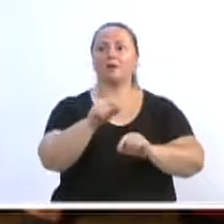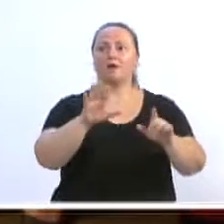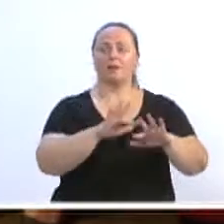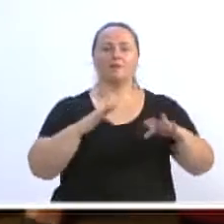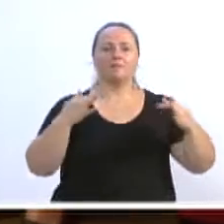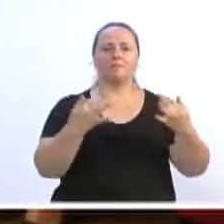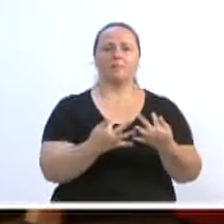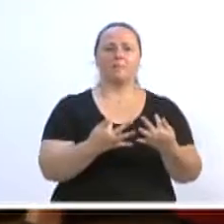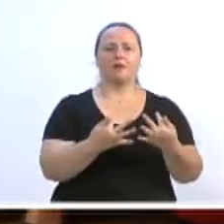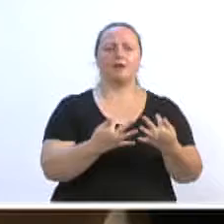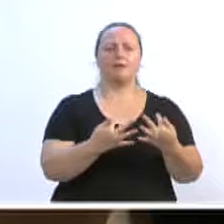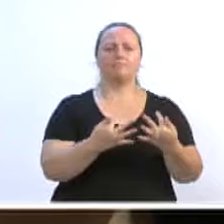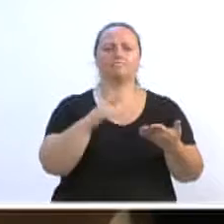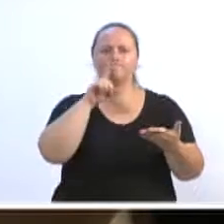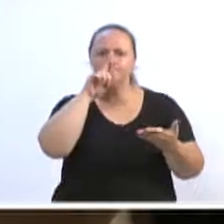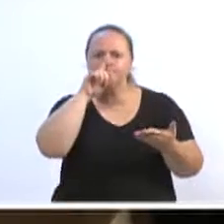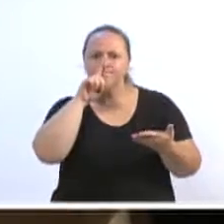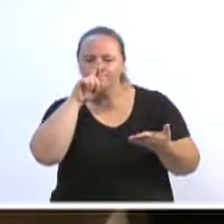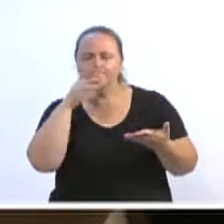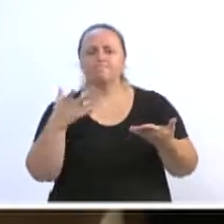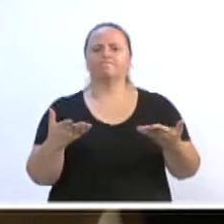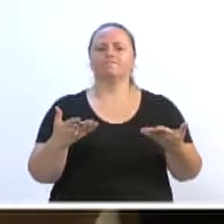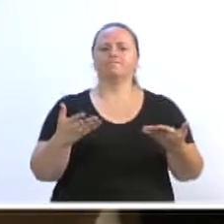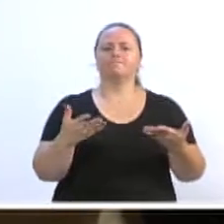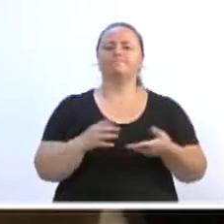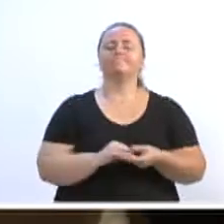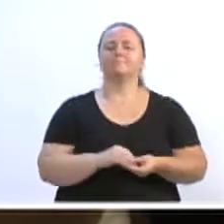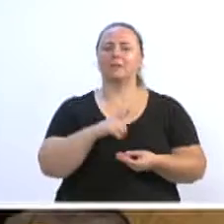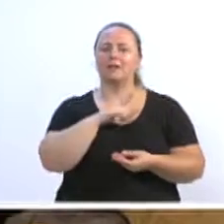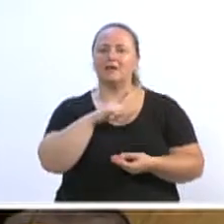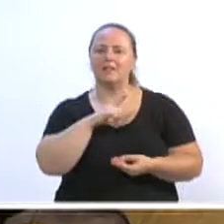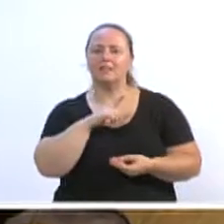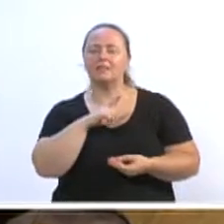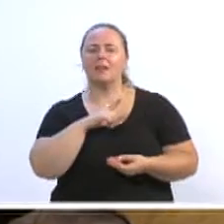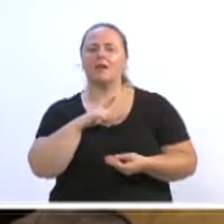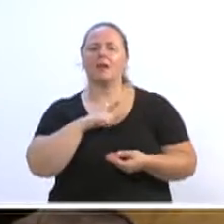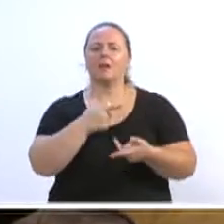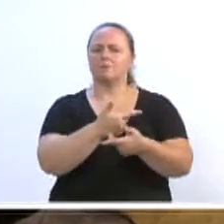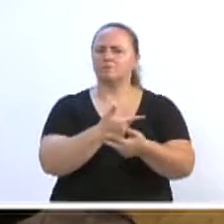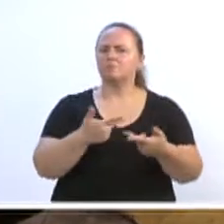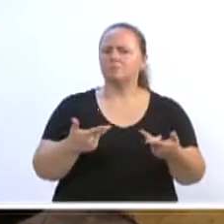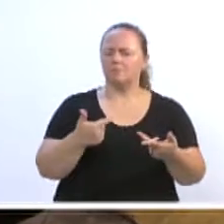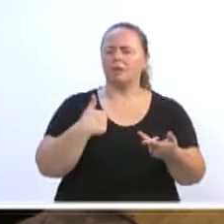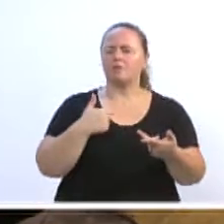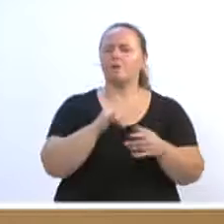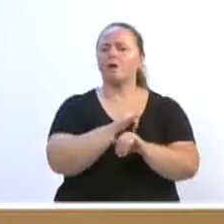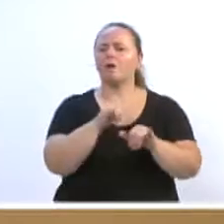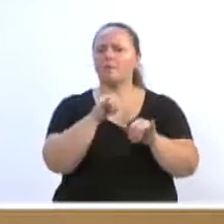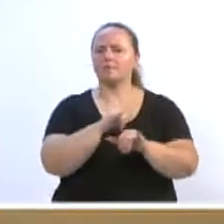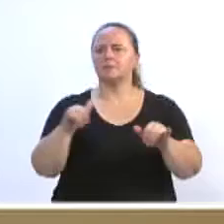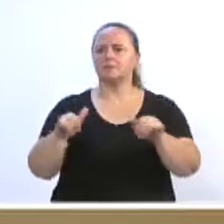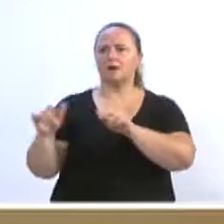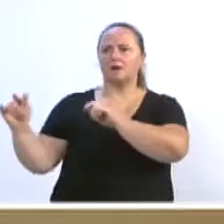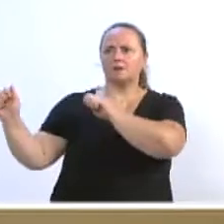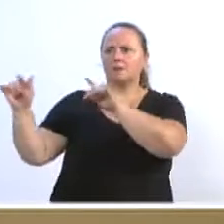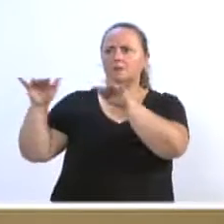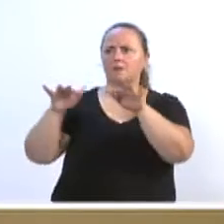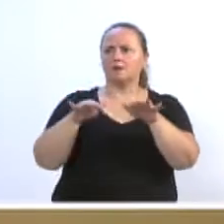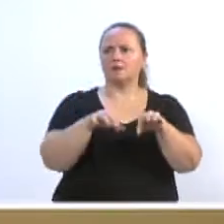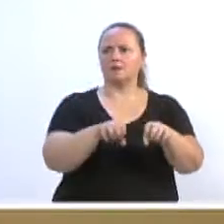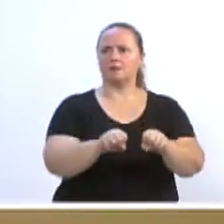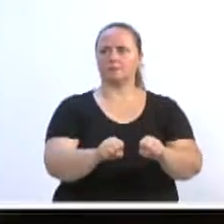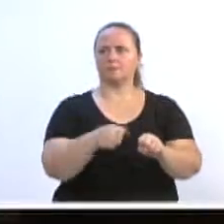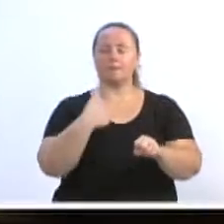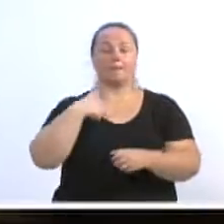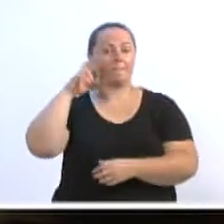risco social e até imigrantes. E tem um caso que eu vou citar aqui de imigrantes. Eu me lembro